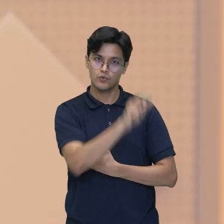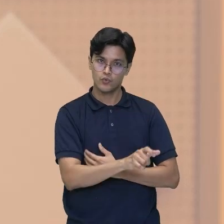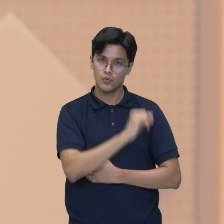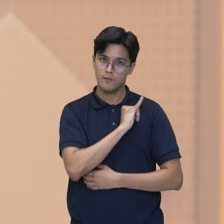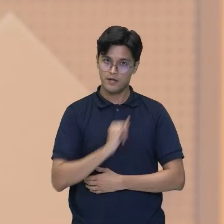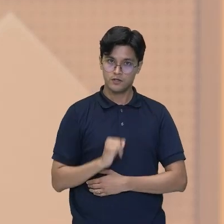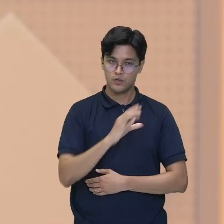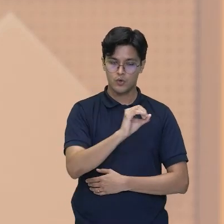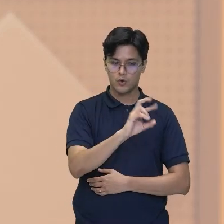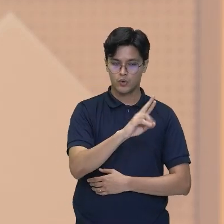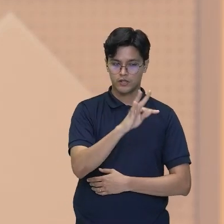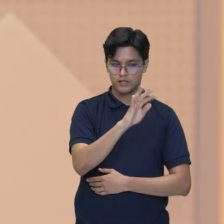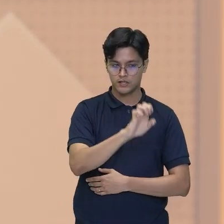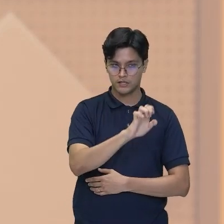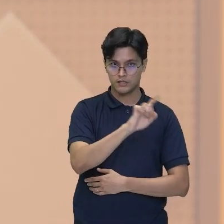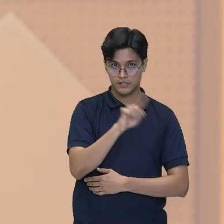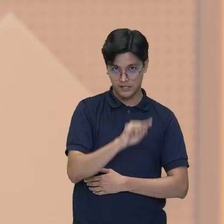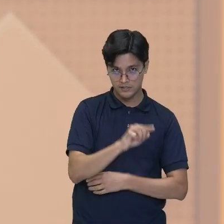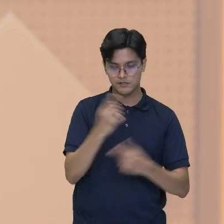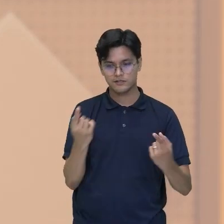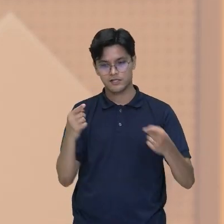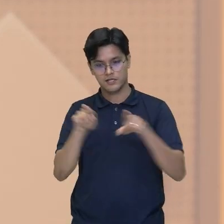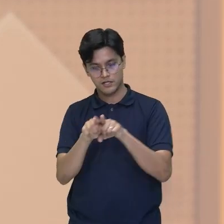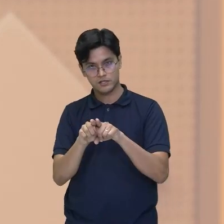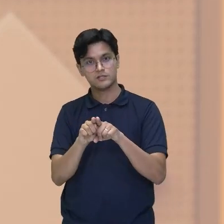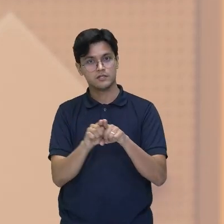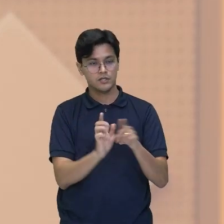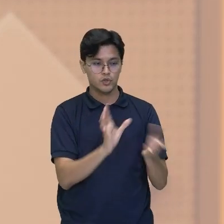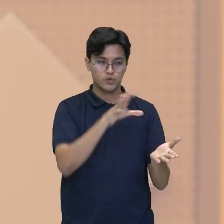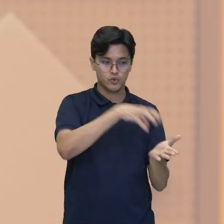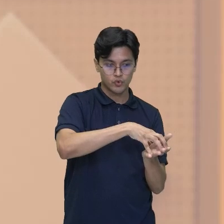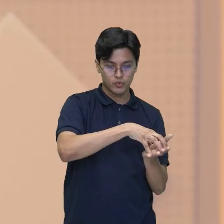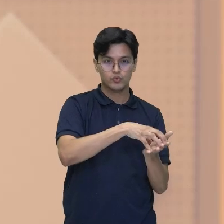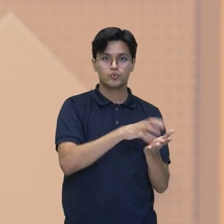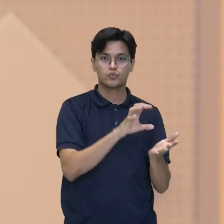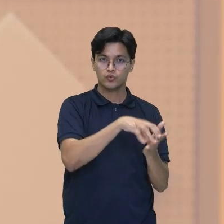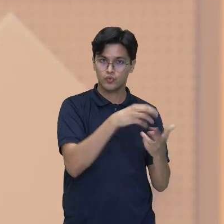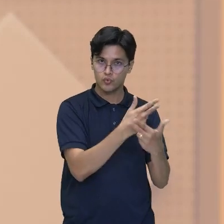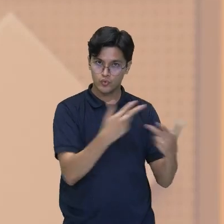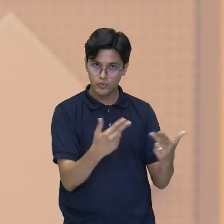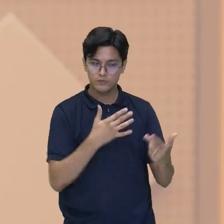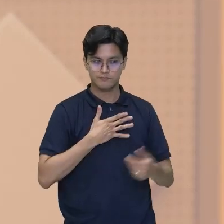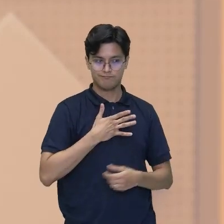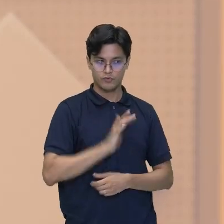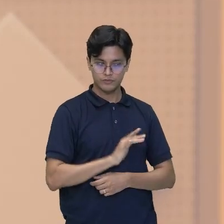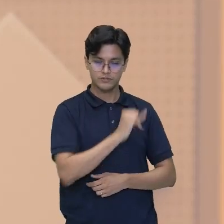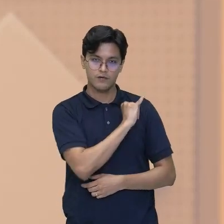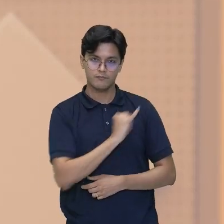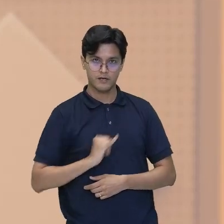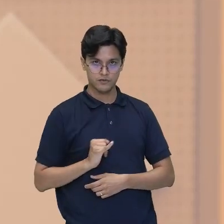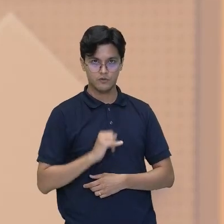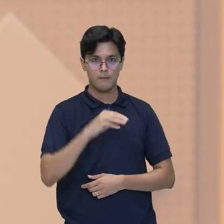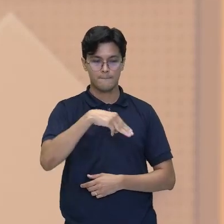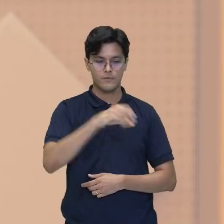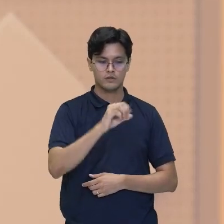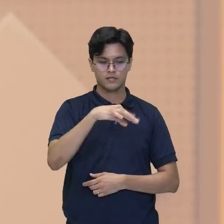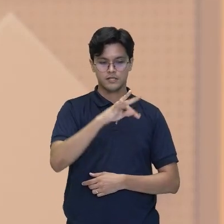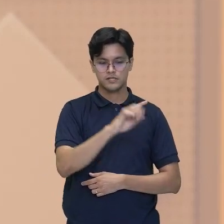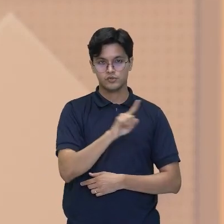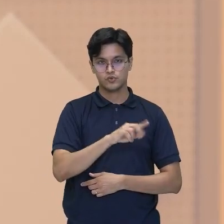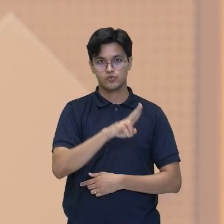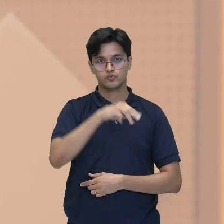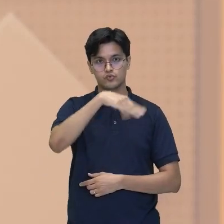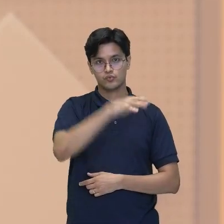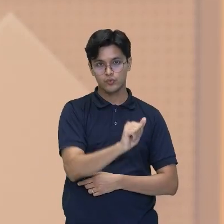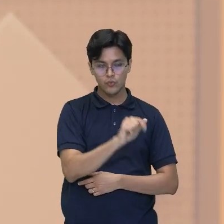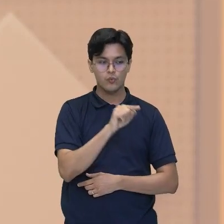aos outros grupos que estavam descontentes com o imperador Montezuma, até porque Montezuma ele conseguia controlar